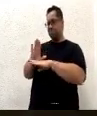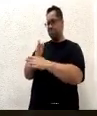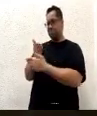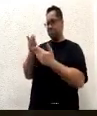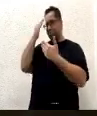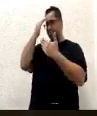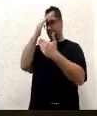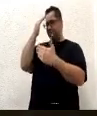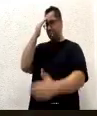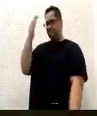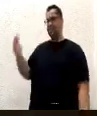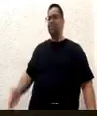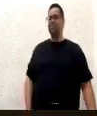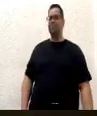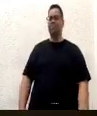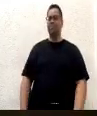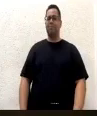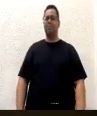viu?